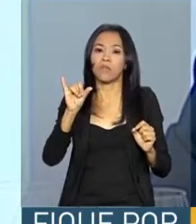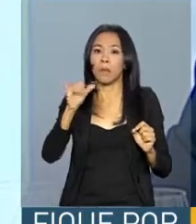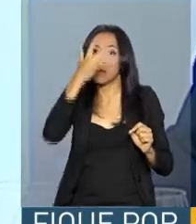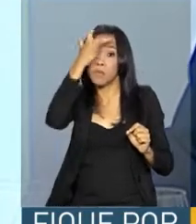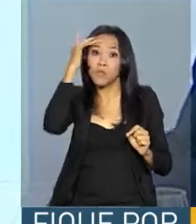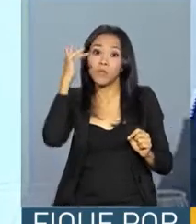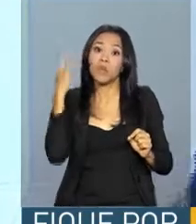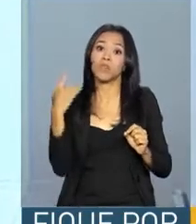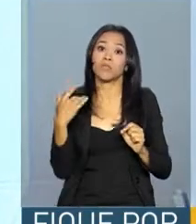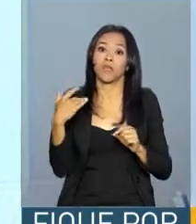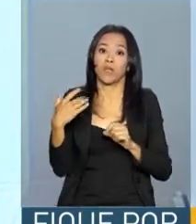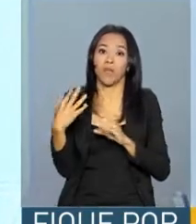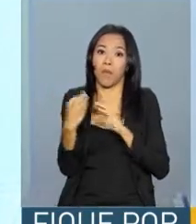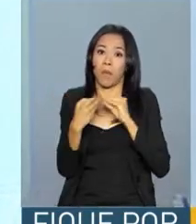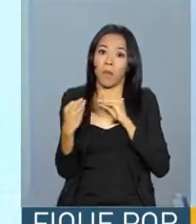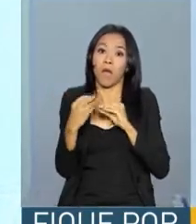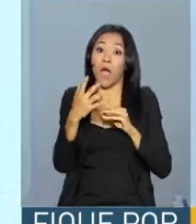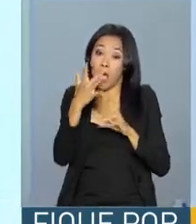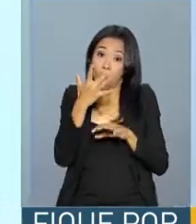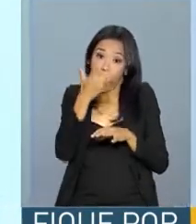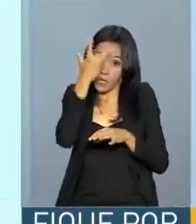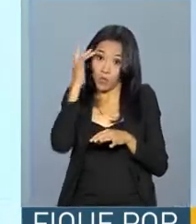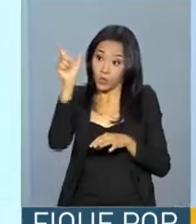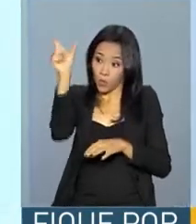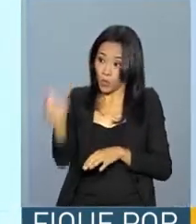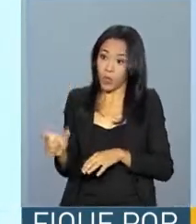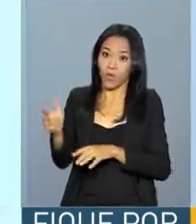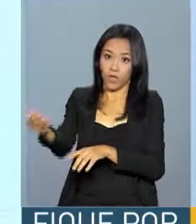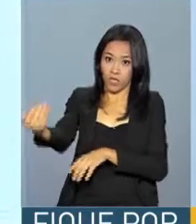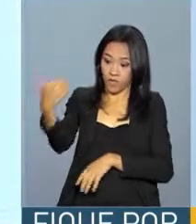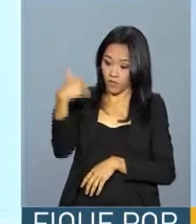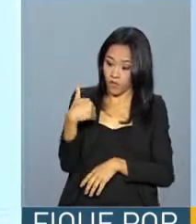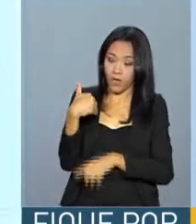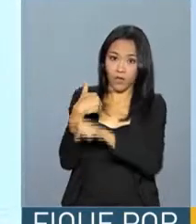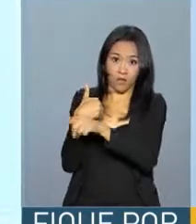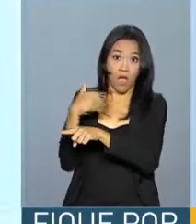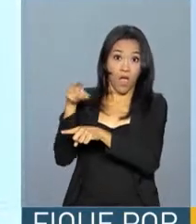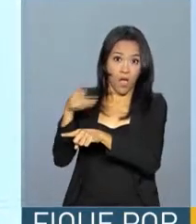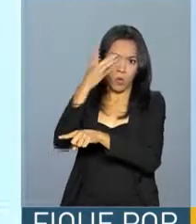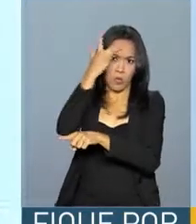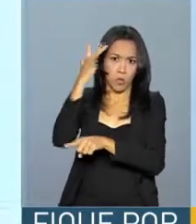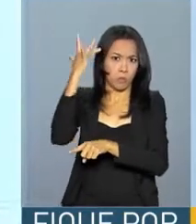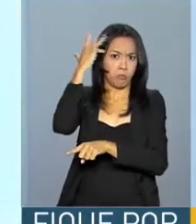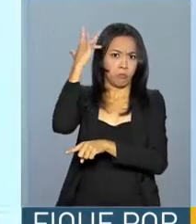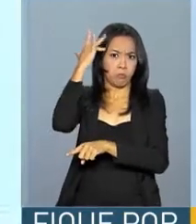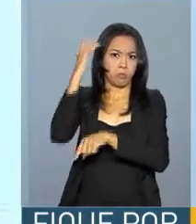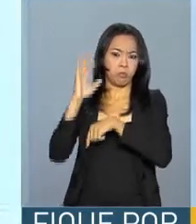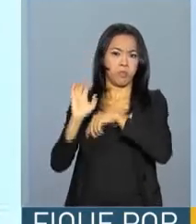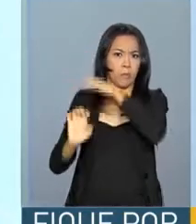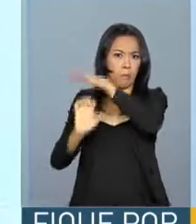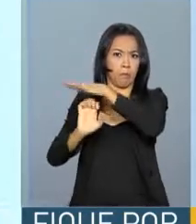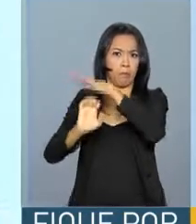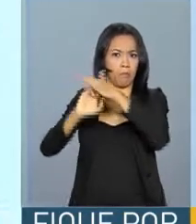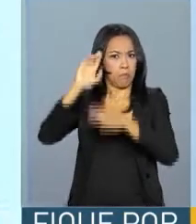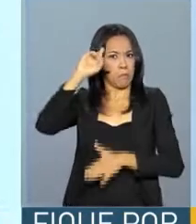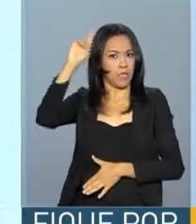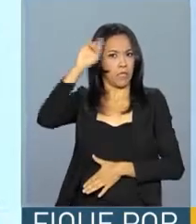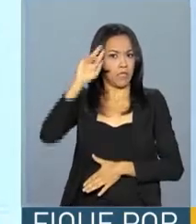pessoas falassem comigo. Aliás, o rapaz que foi lá era um grande empresário, o maior empresário do Brasil, e um empresário que